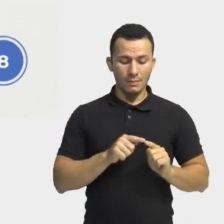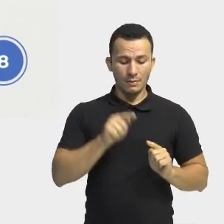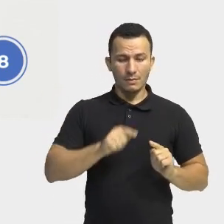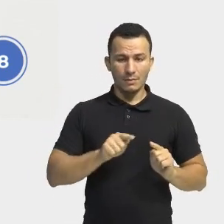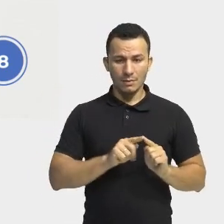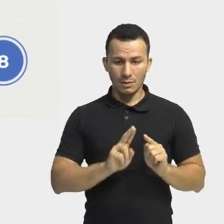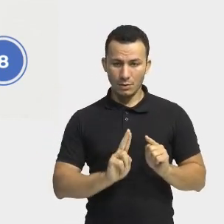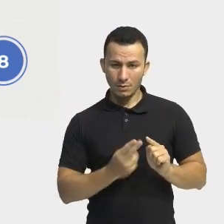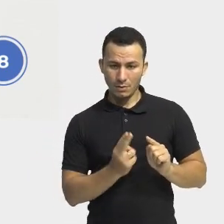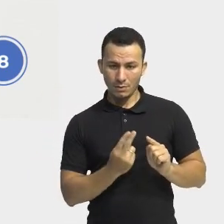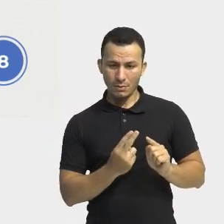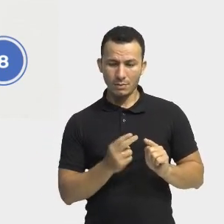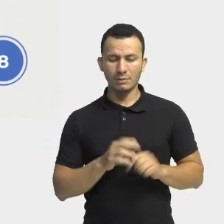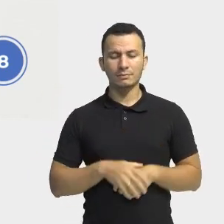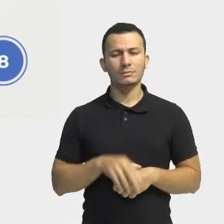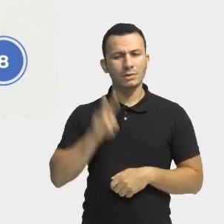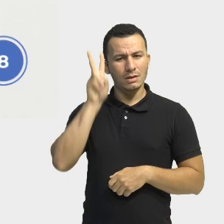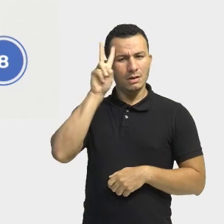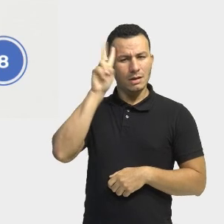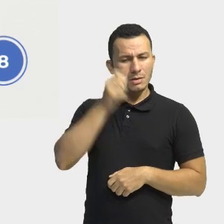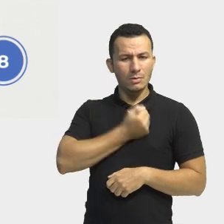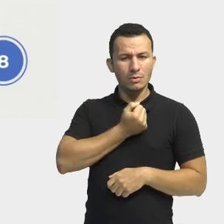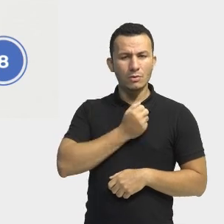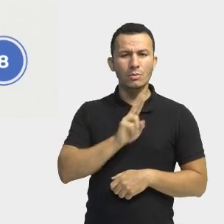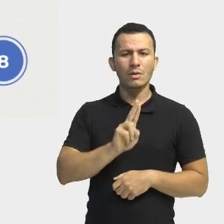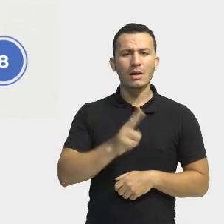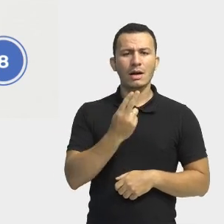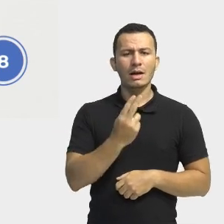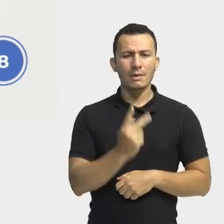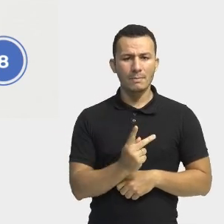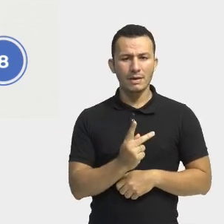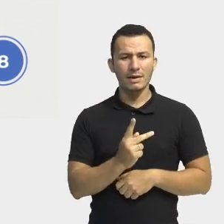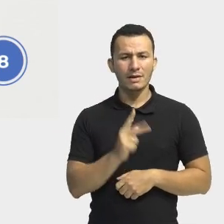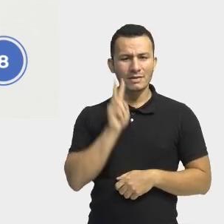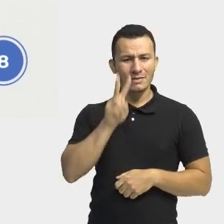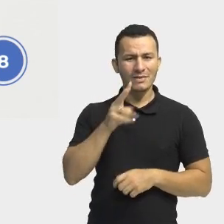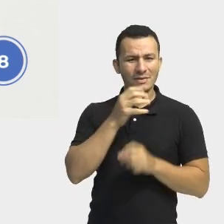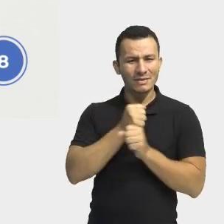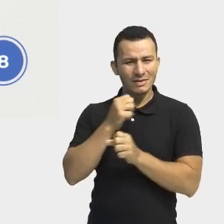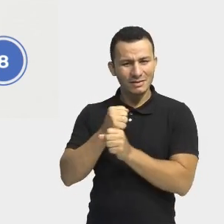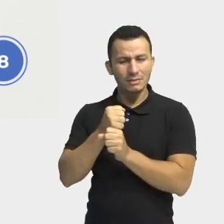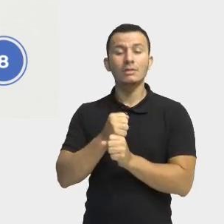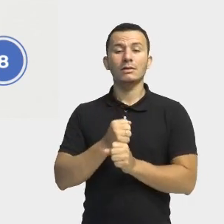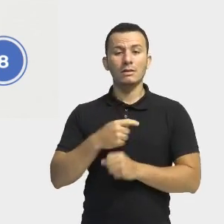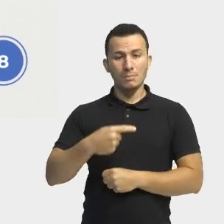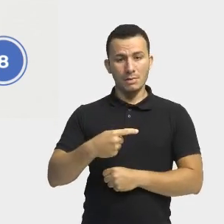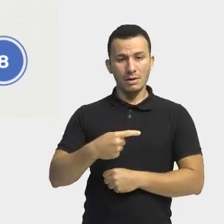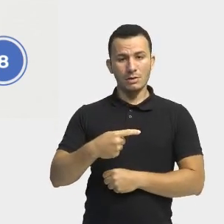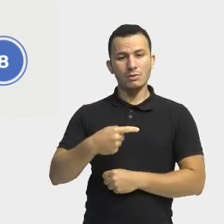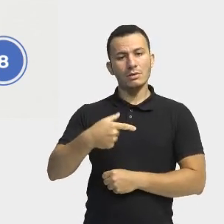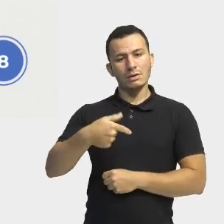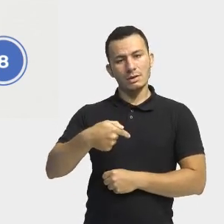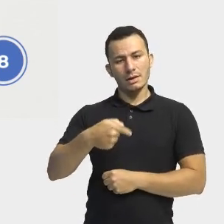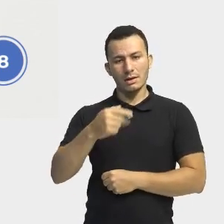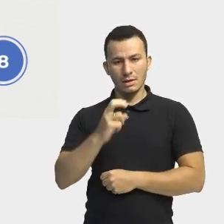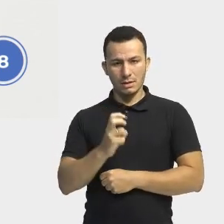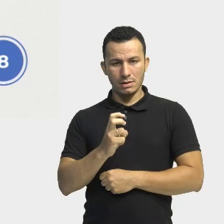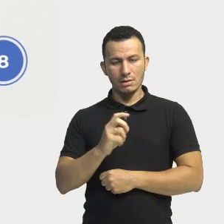é igual, quanto é a entalpia do nosso produto, que a gente calculou ainda agorinha? Menos